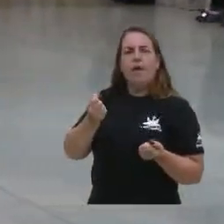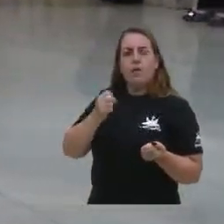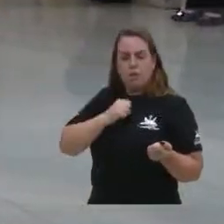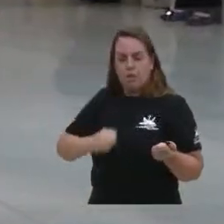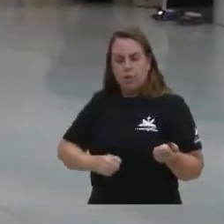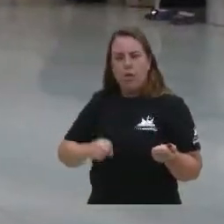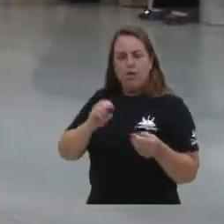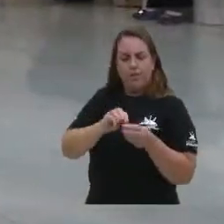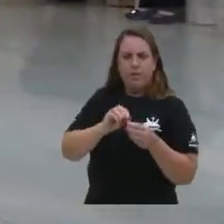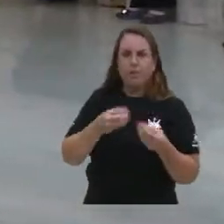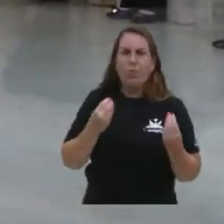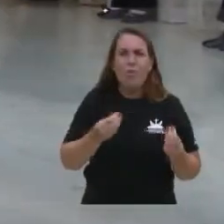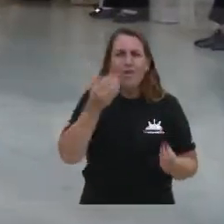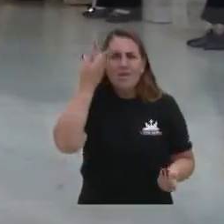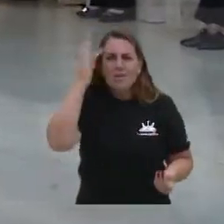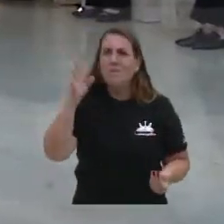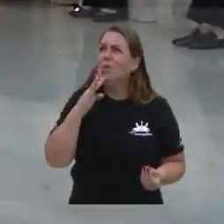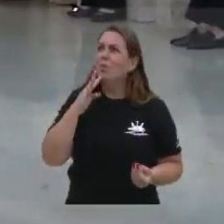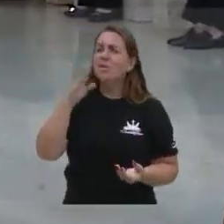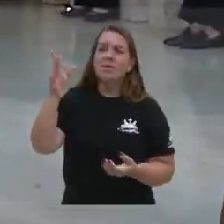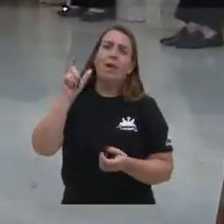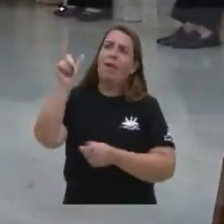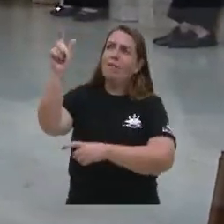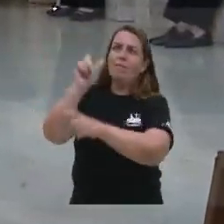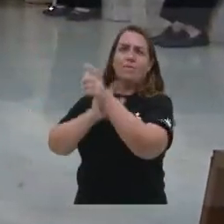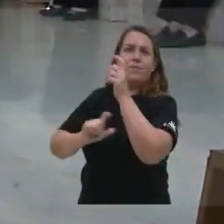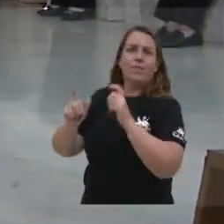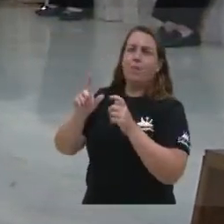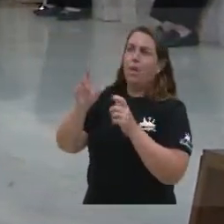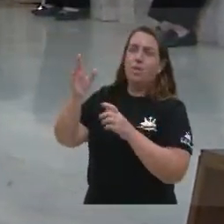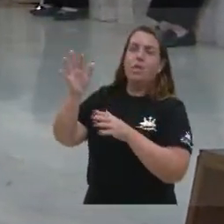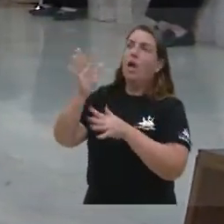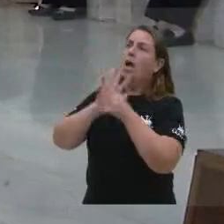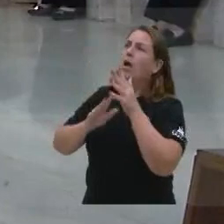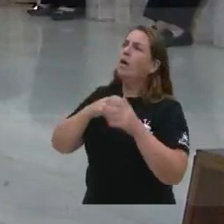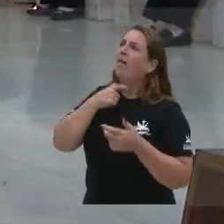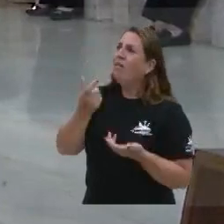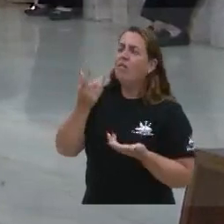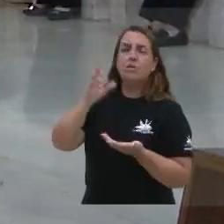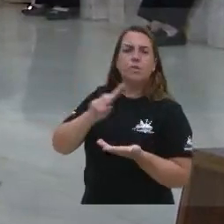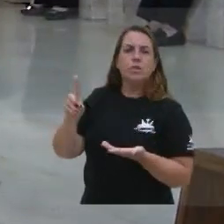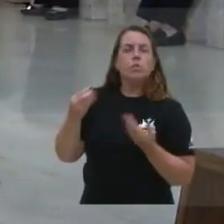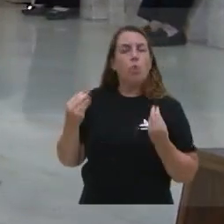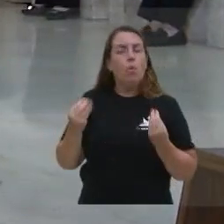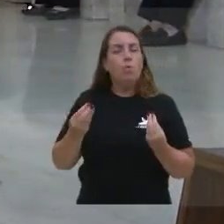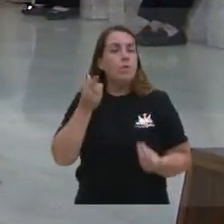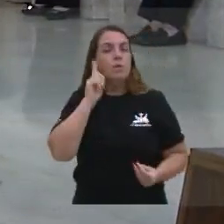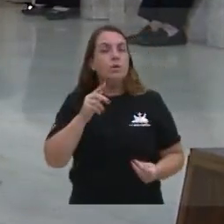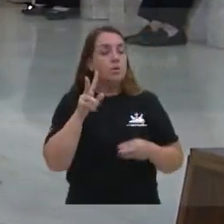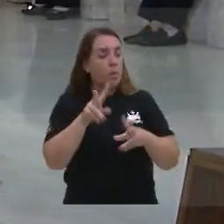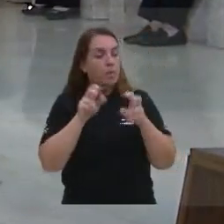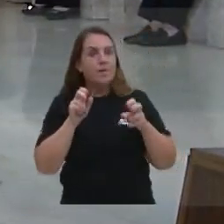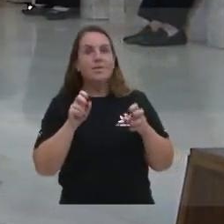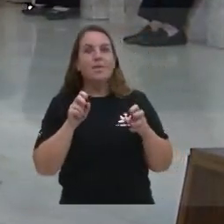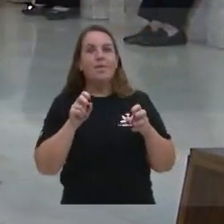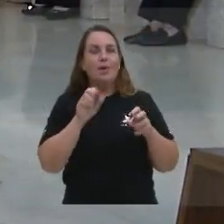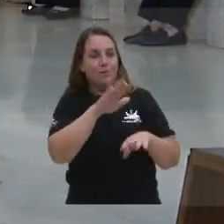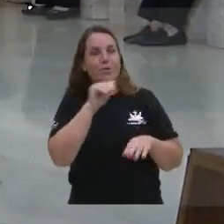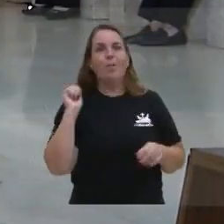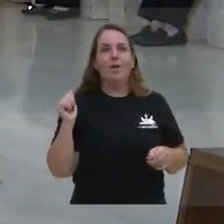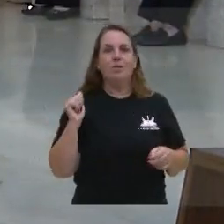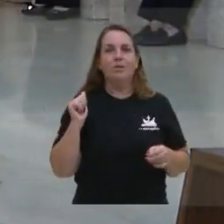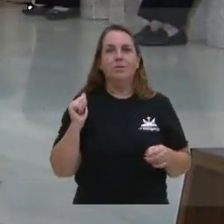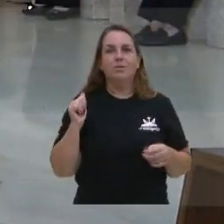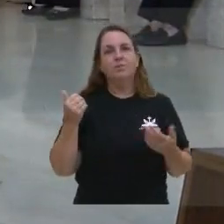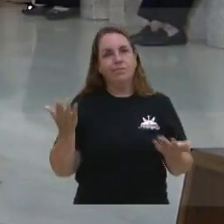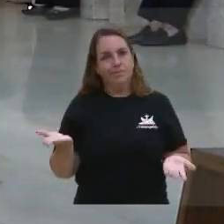que ele não identificava a voz? Como ele não identificou o chamado? Tem uma frase na